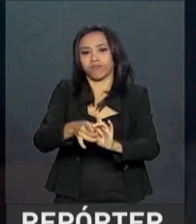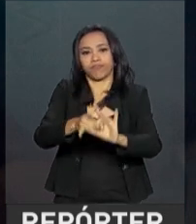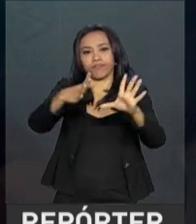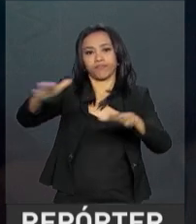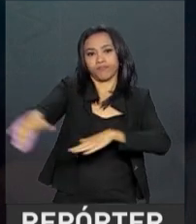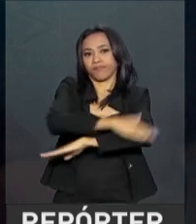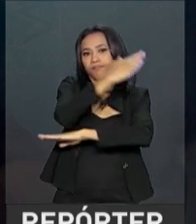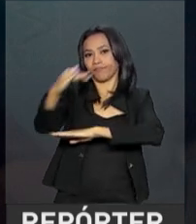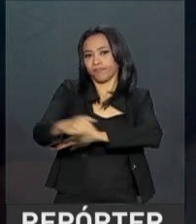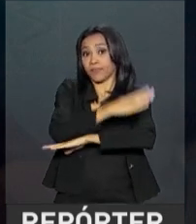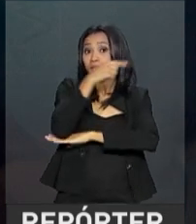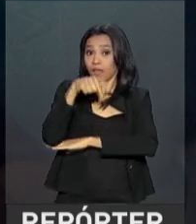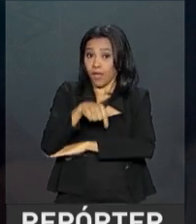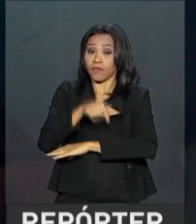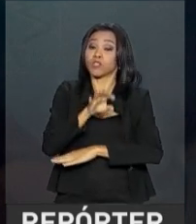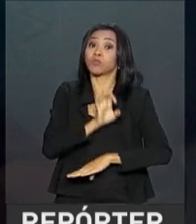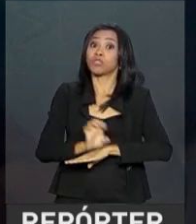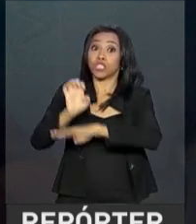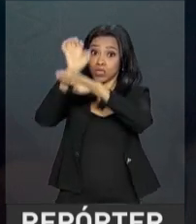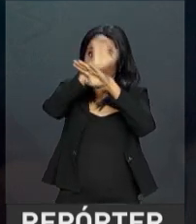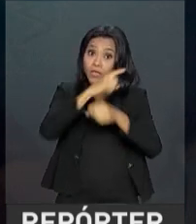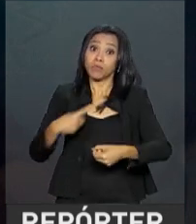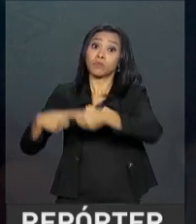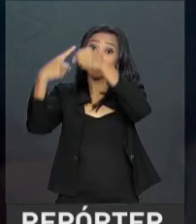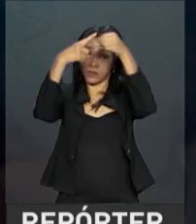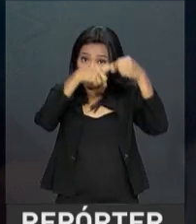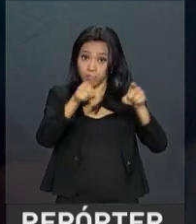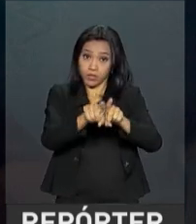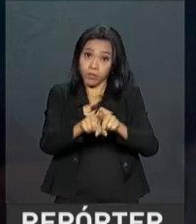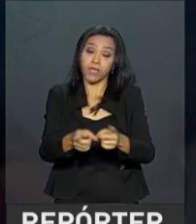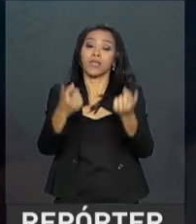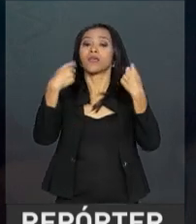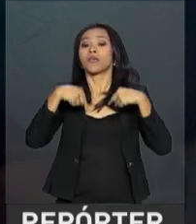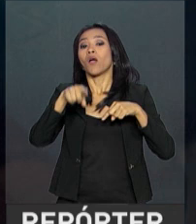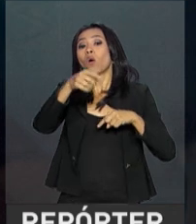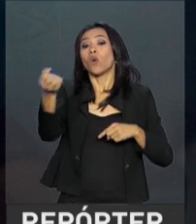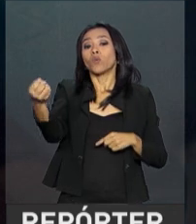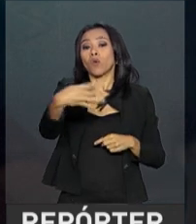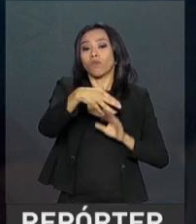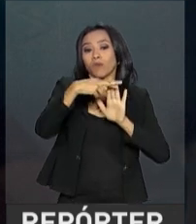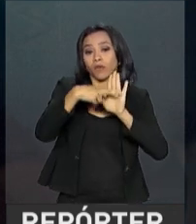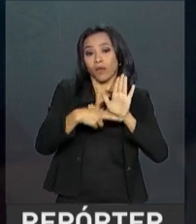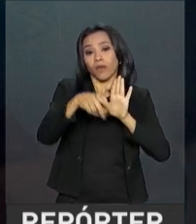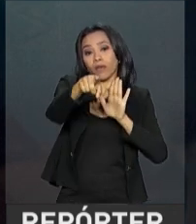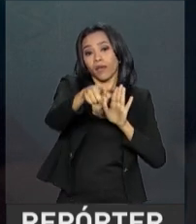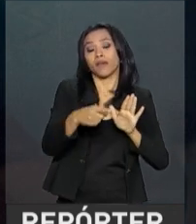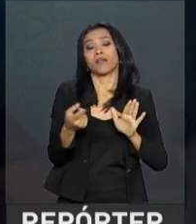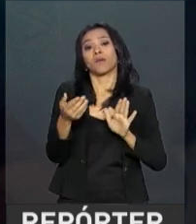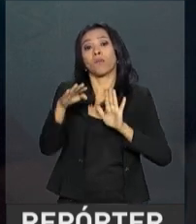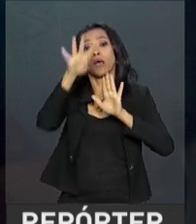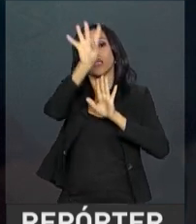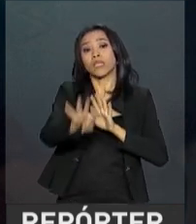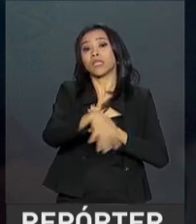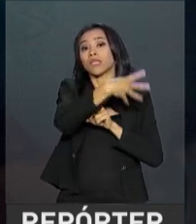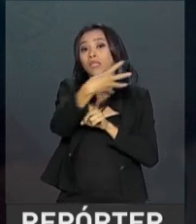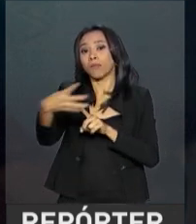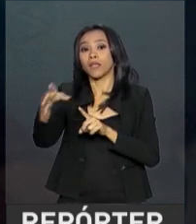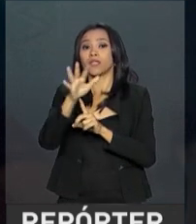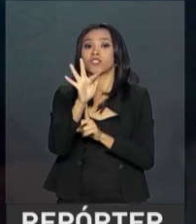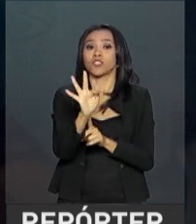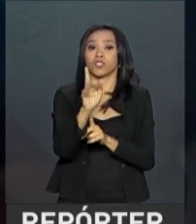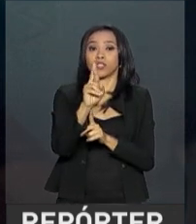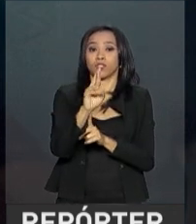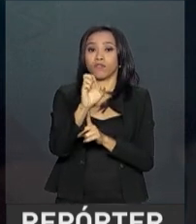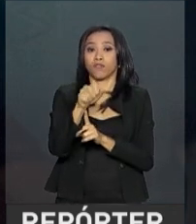estaduais e municipais também por medida provisória será estabelecida uma tabela mínima de frete além disso os caminhoneiros